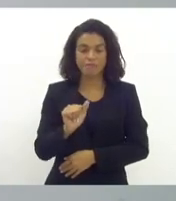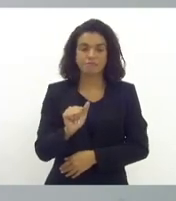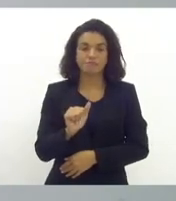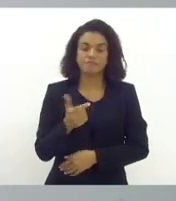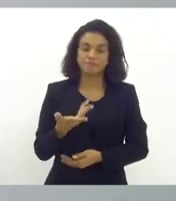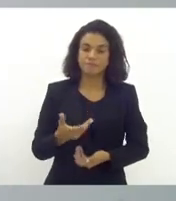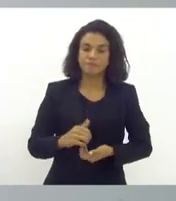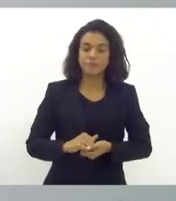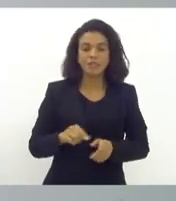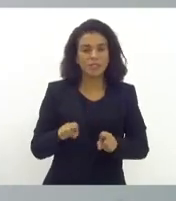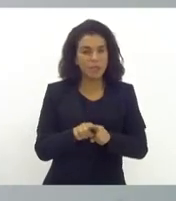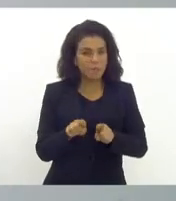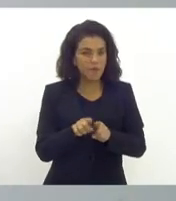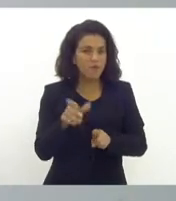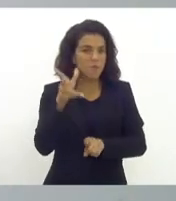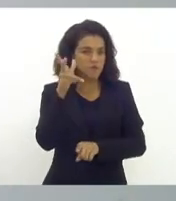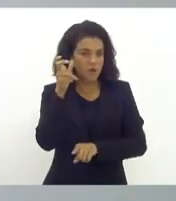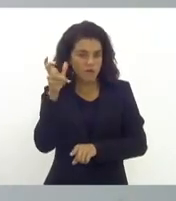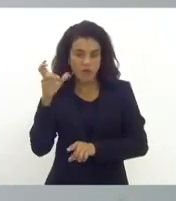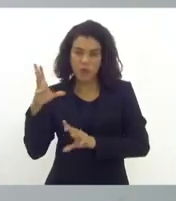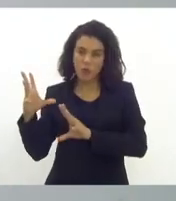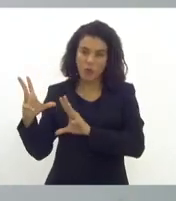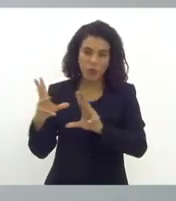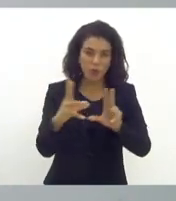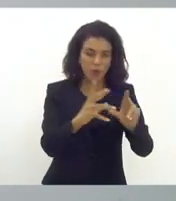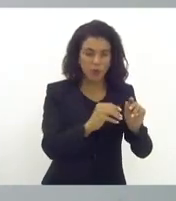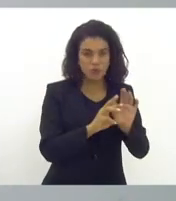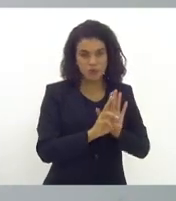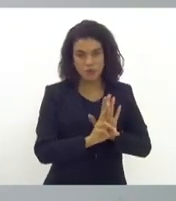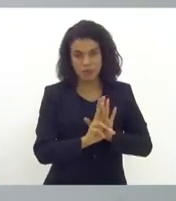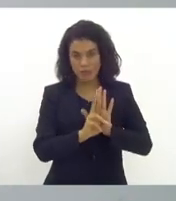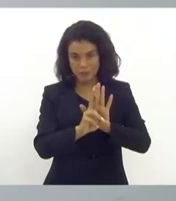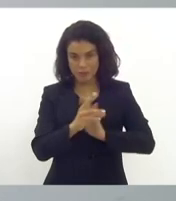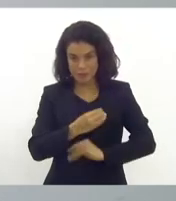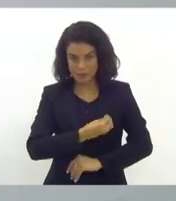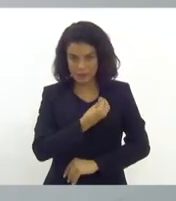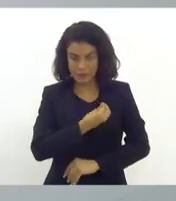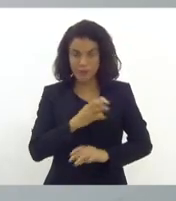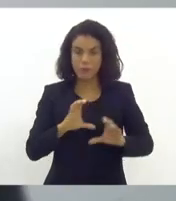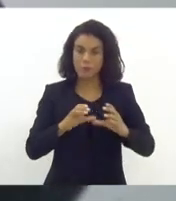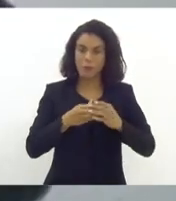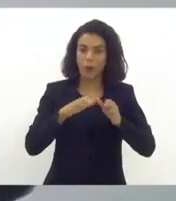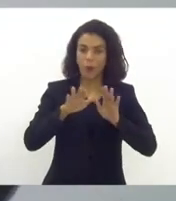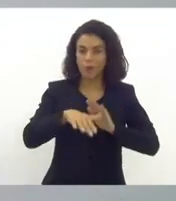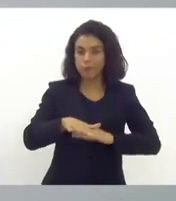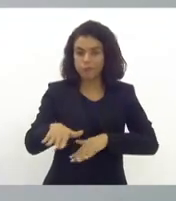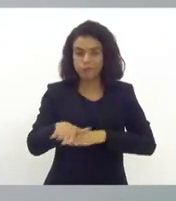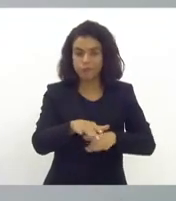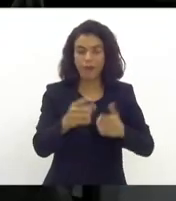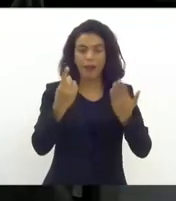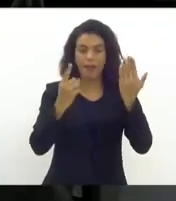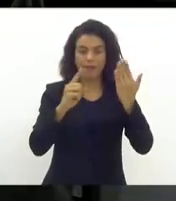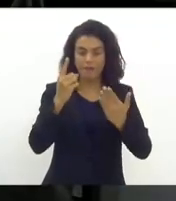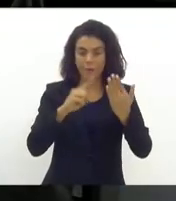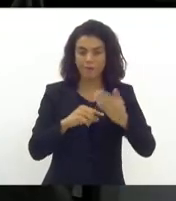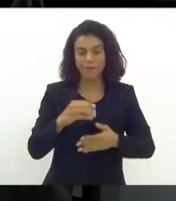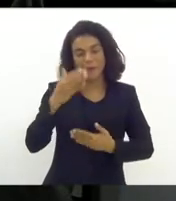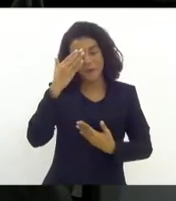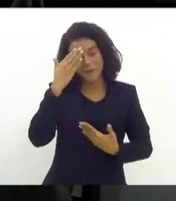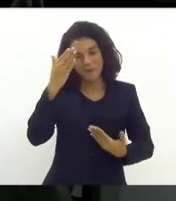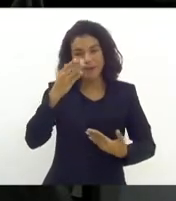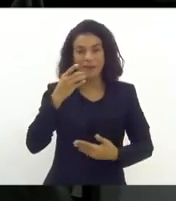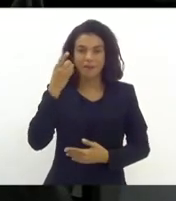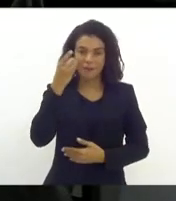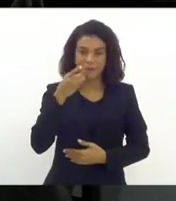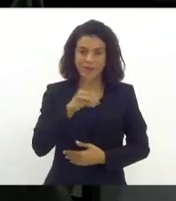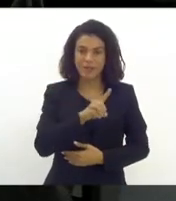ouvir também todos os representantes as ligas dos nossos blocos de rua deputada Renata Souza muito obrigada deputada